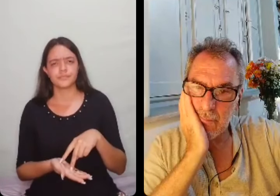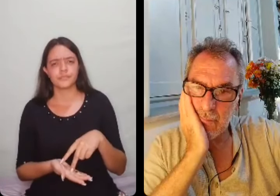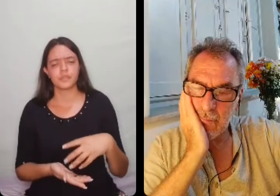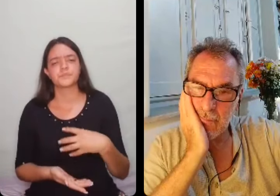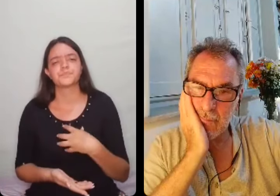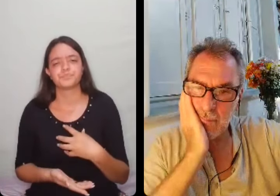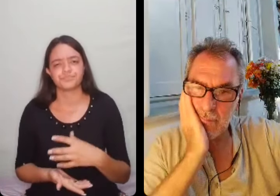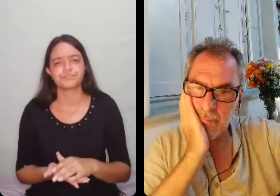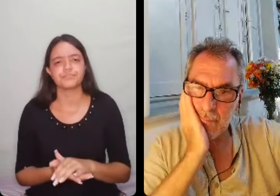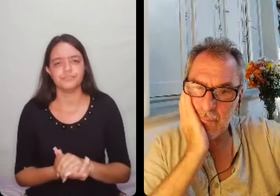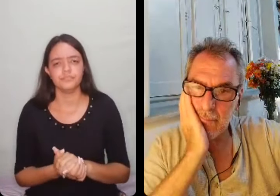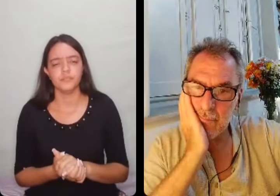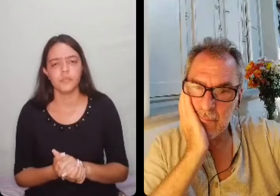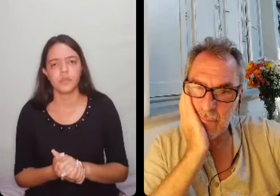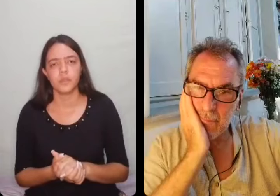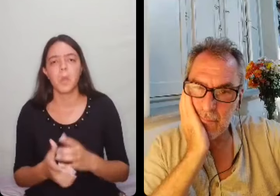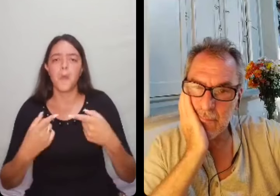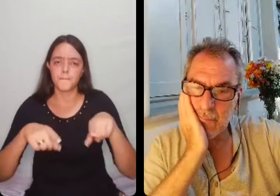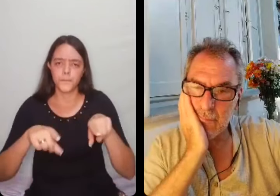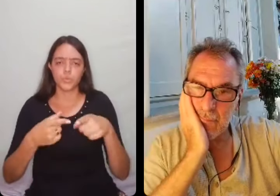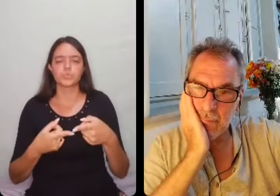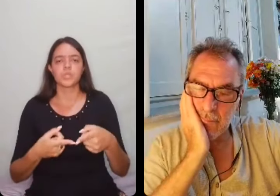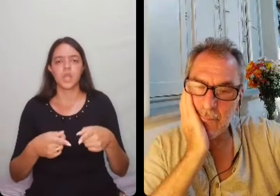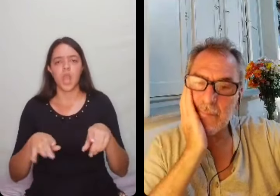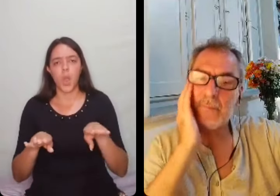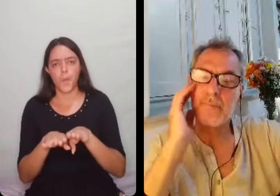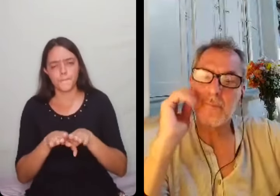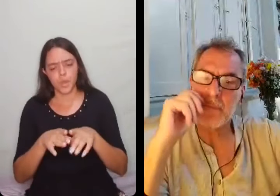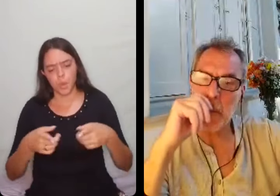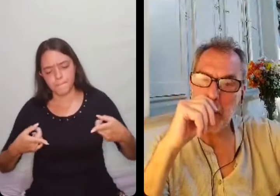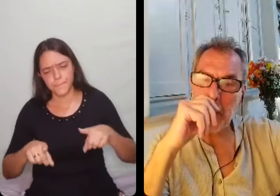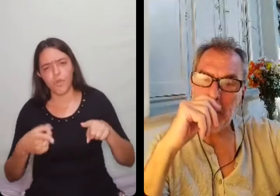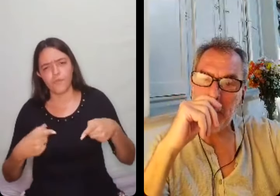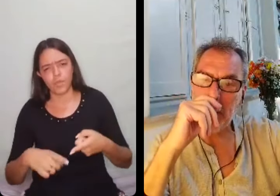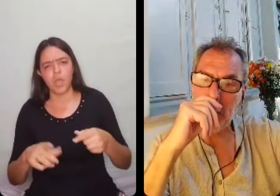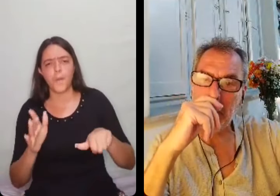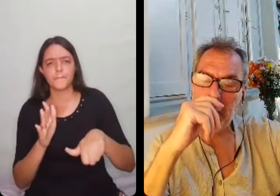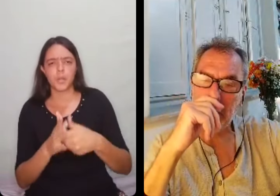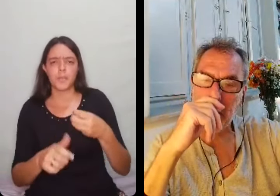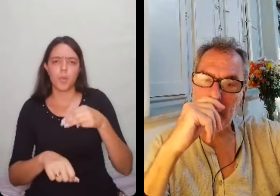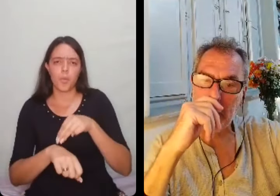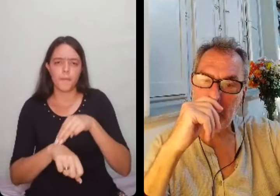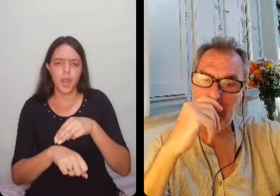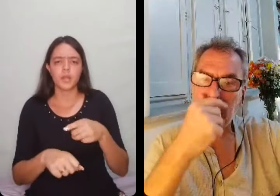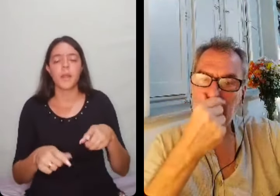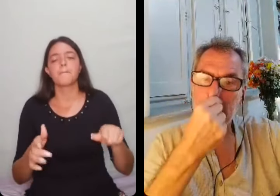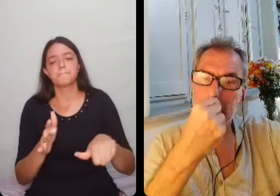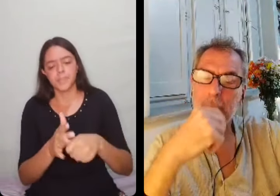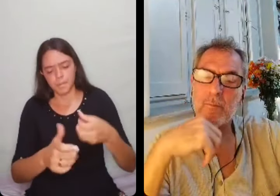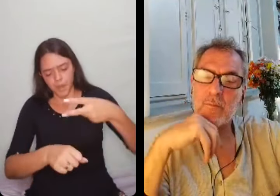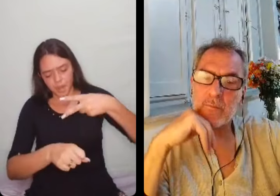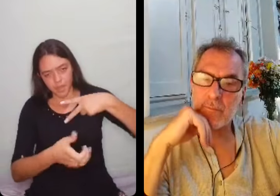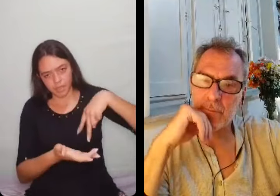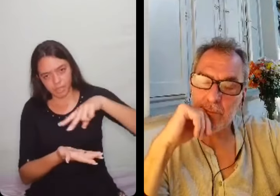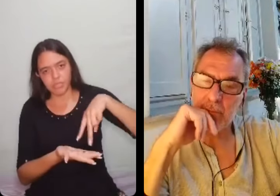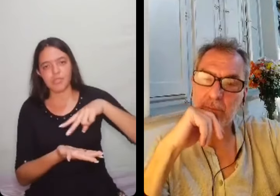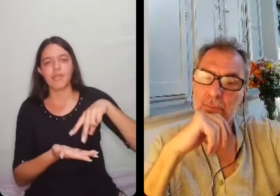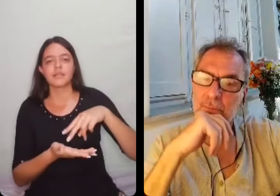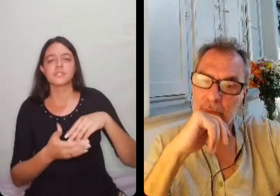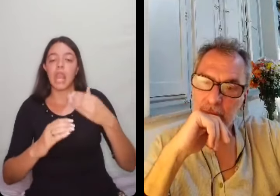provocadora das primeiras coreografias. E aí as coreografias que eu enviava para o Norbeto, o